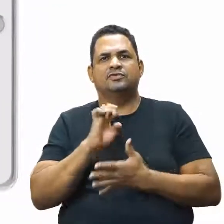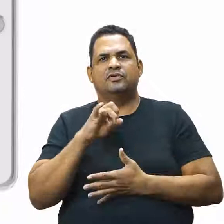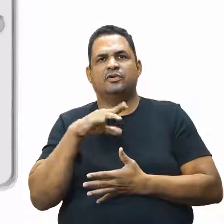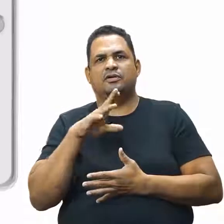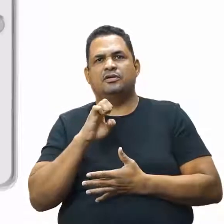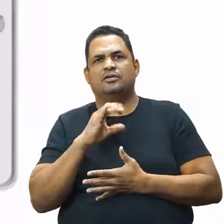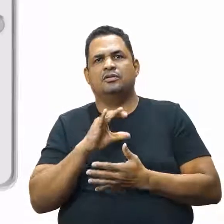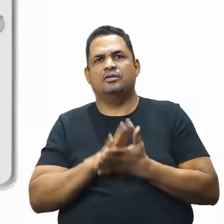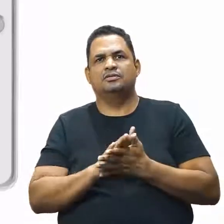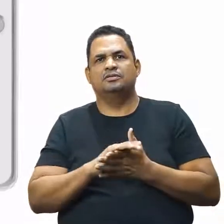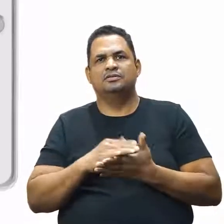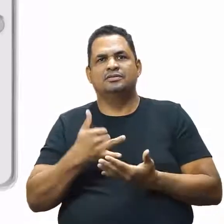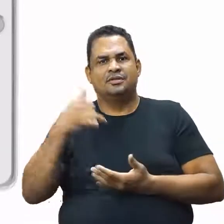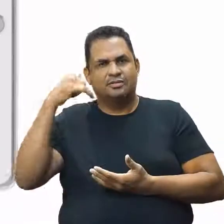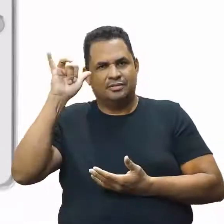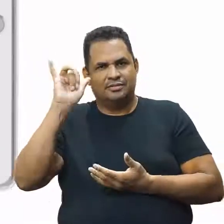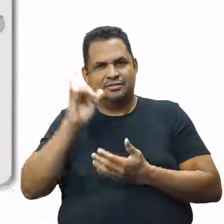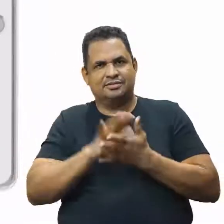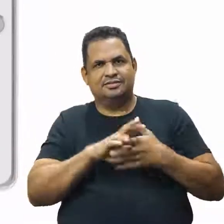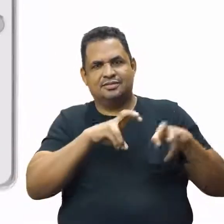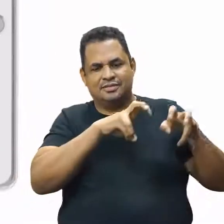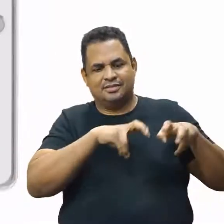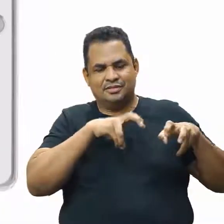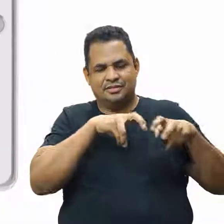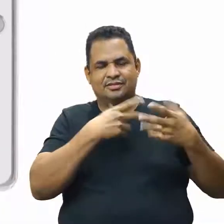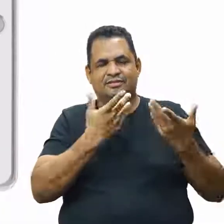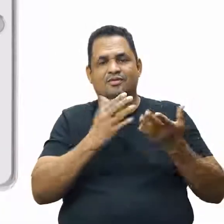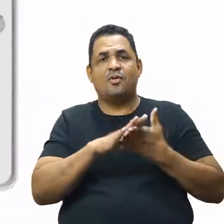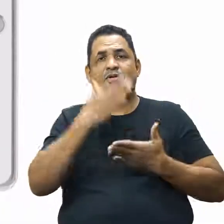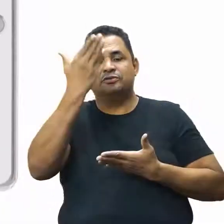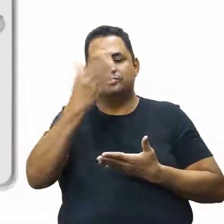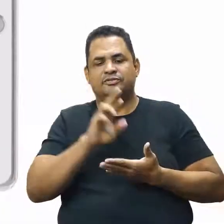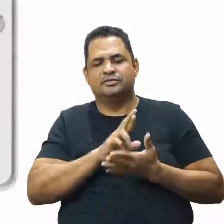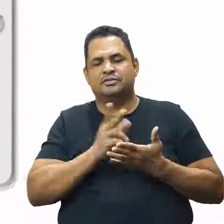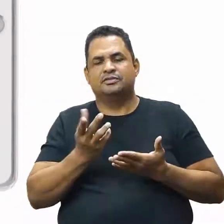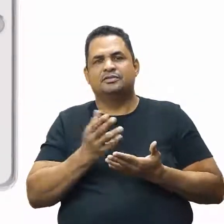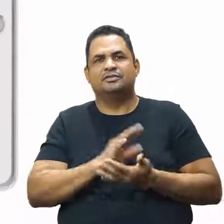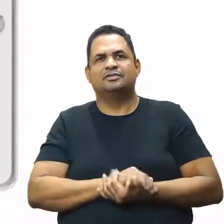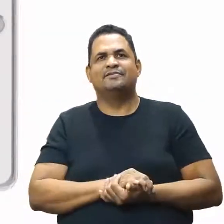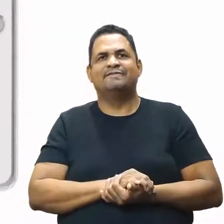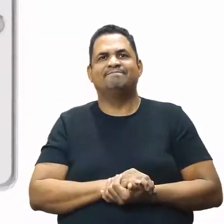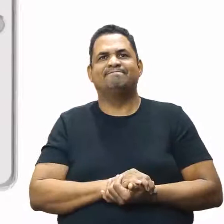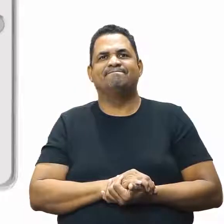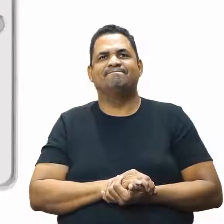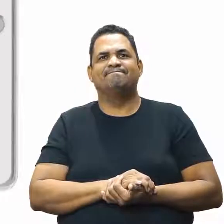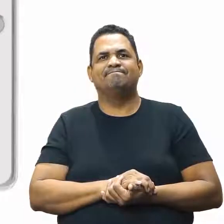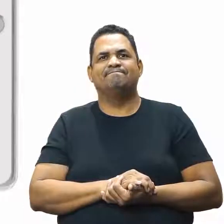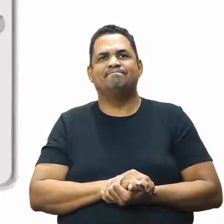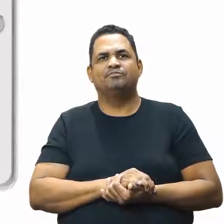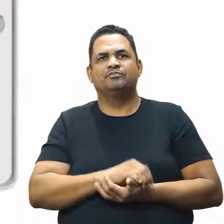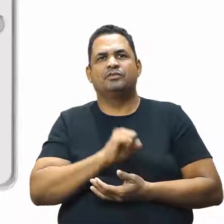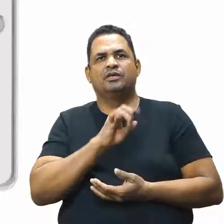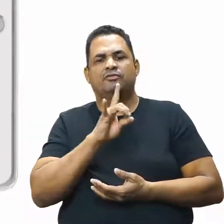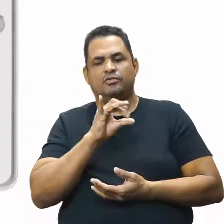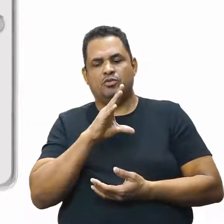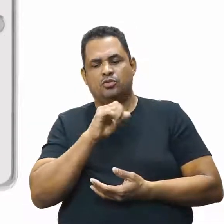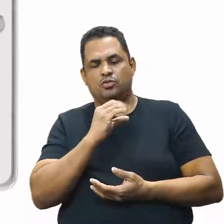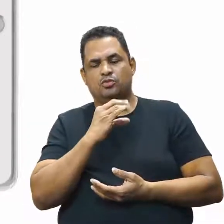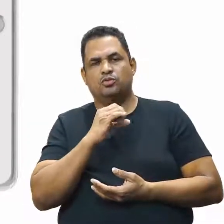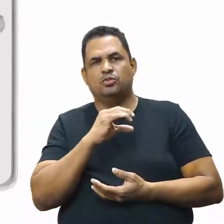silvio-agrícola, silvio-pastoril e agropastoril. Qual é a diferença? Silvio-agrícola, pessoal,